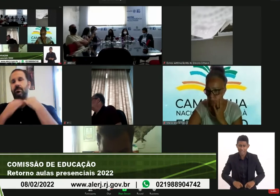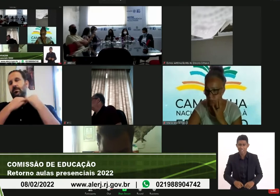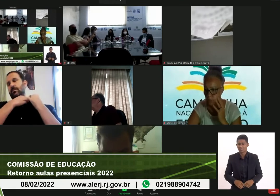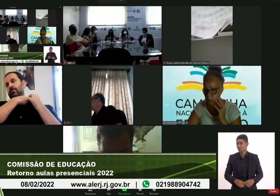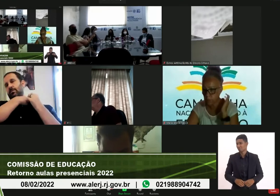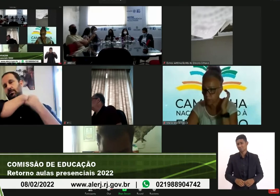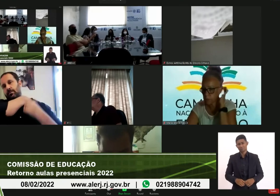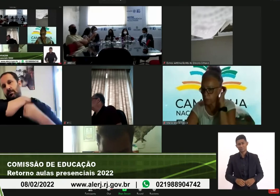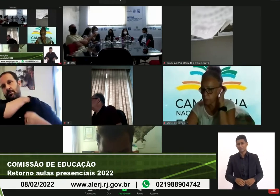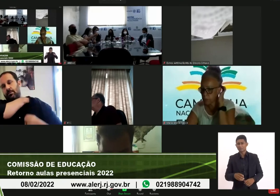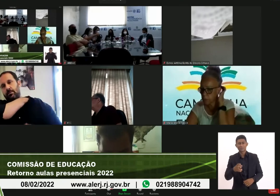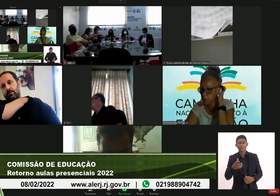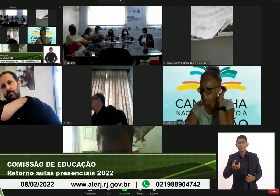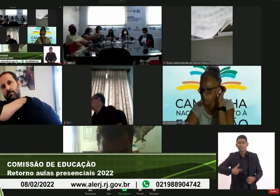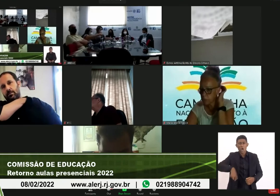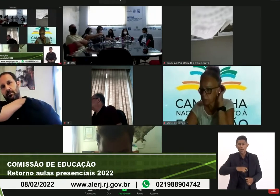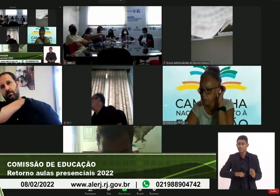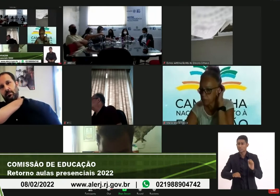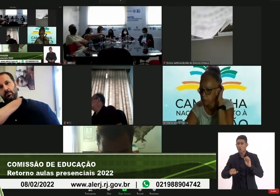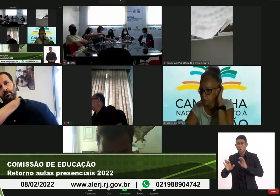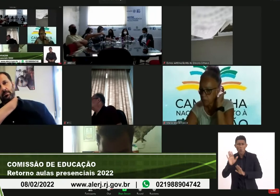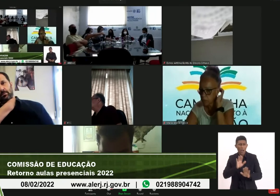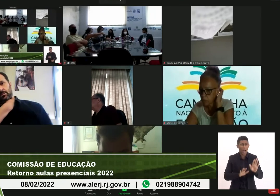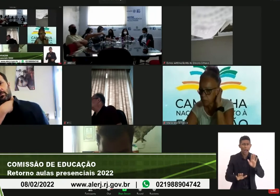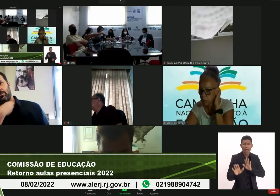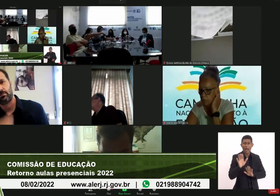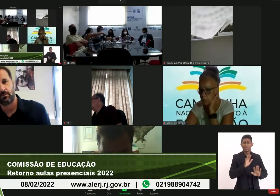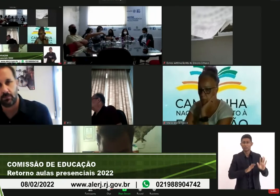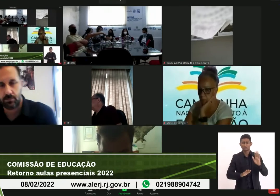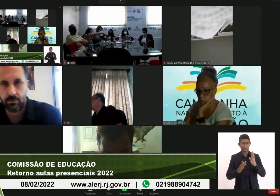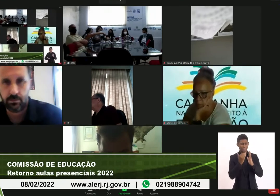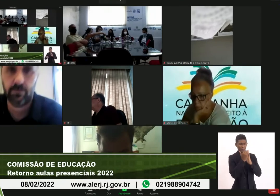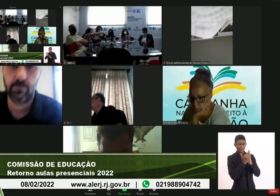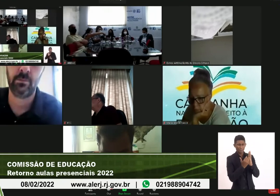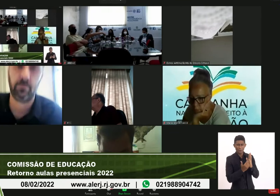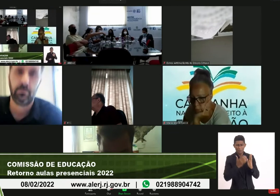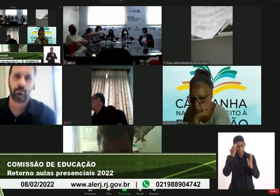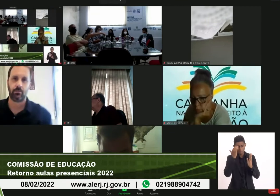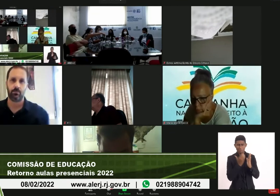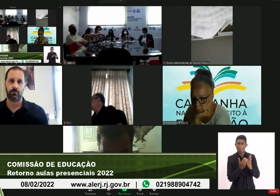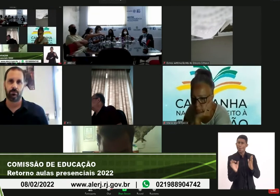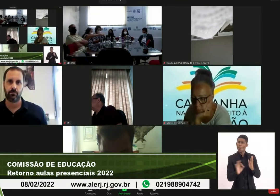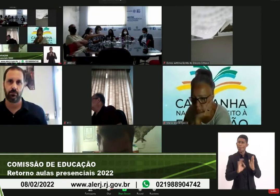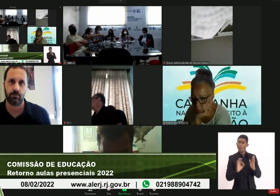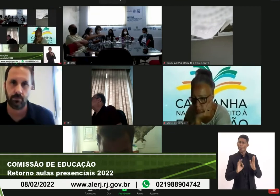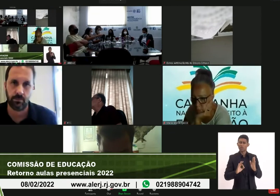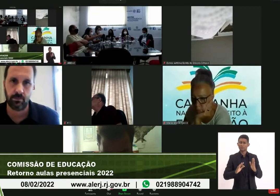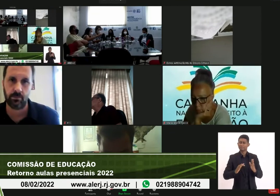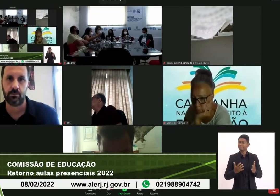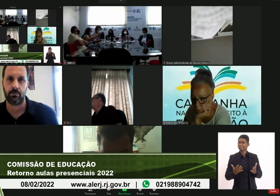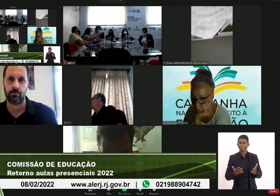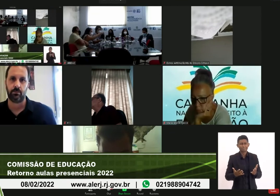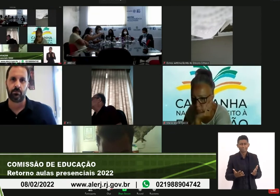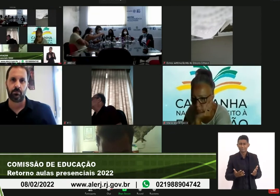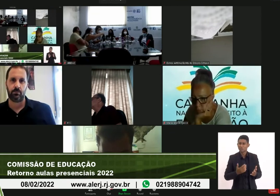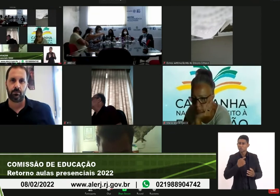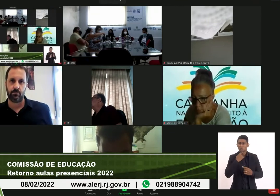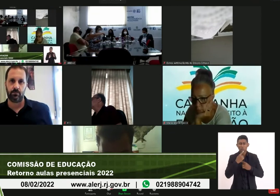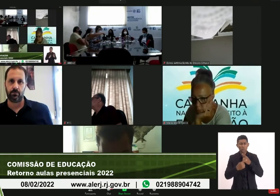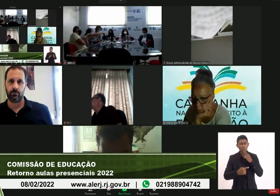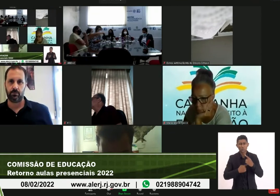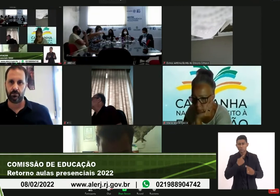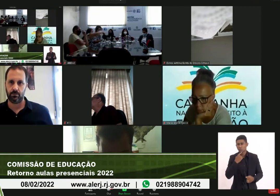a gente não tiver o cuidado com os protocolos sanitários que vêm sendo comentados por todos que estão